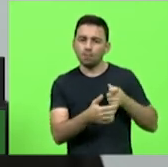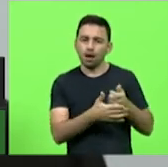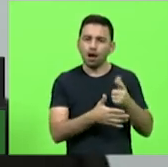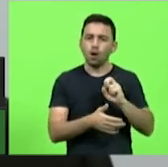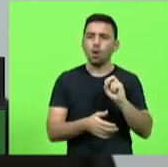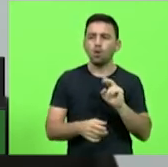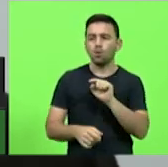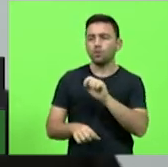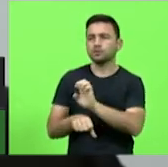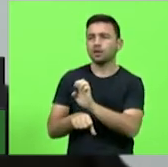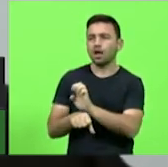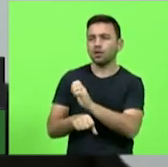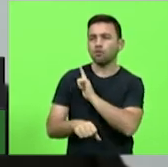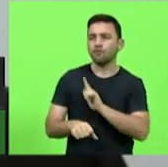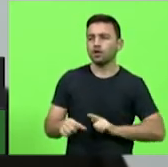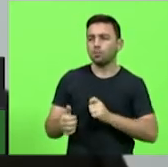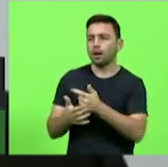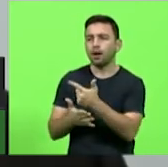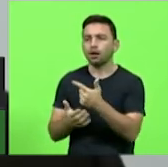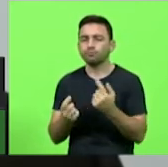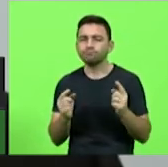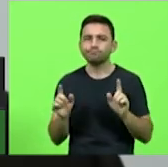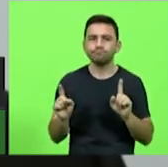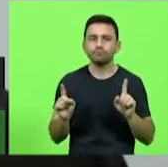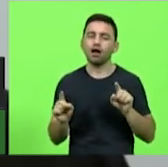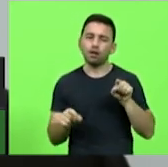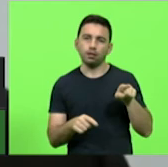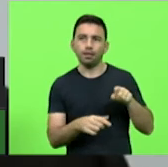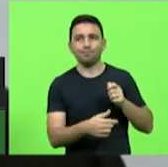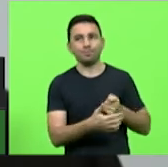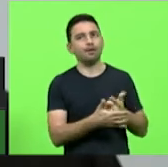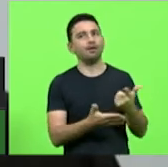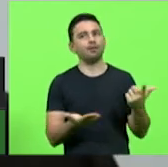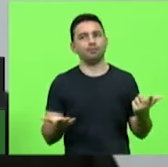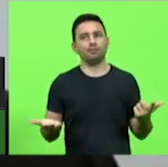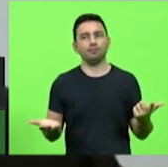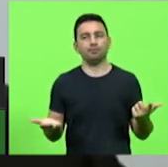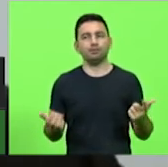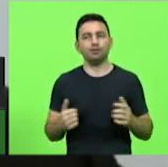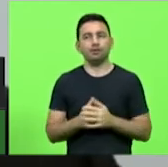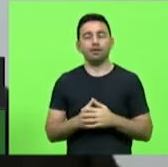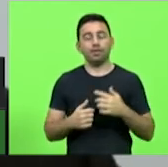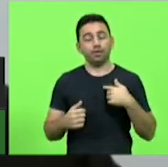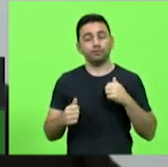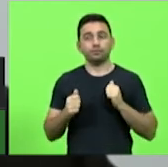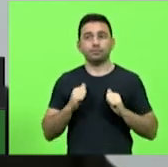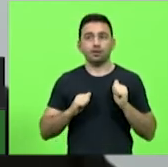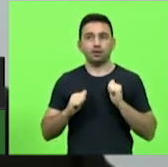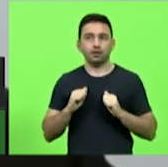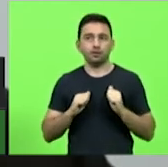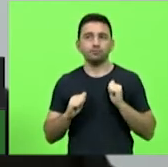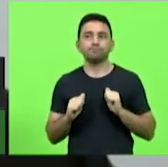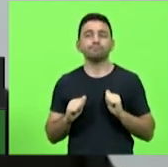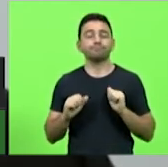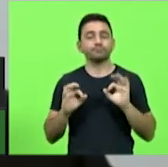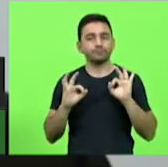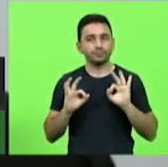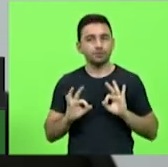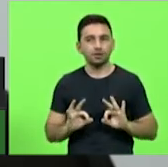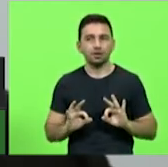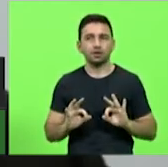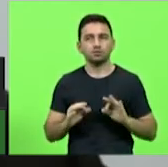fornecedor. Então nós precisamos nesse momento, sim, eu espero... com toda